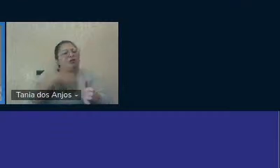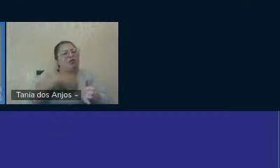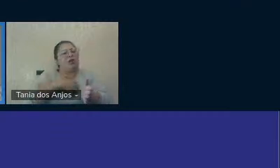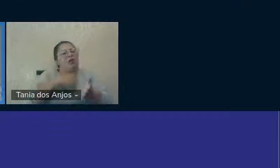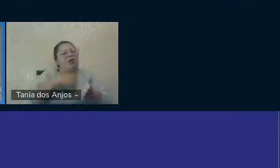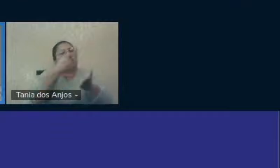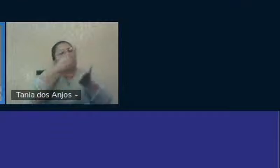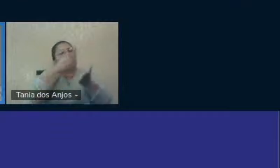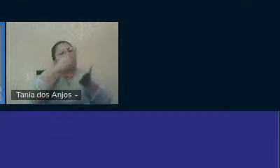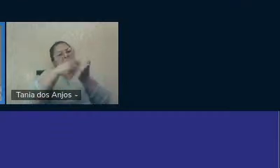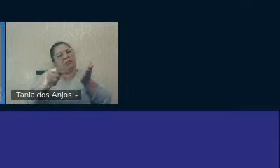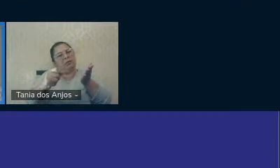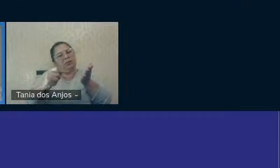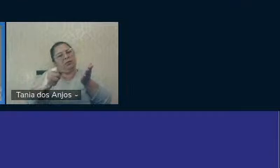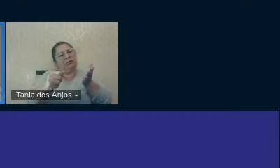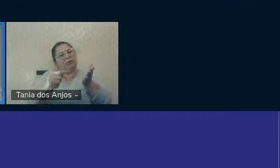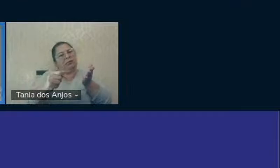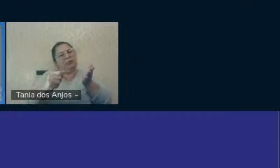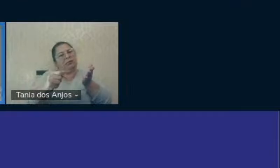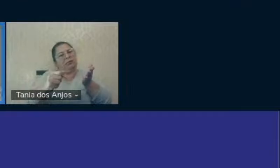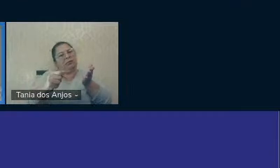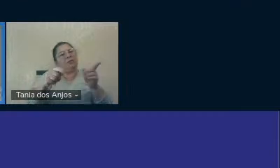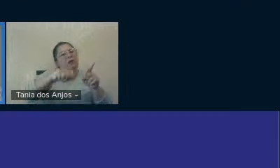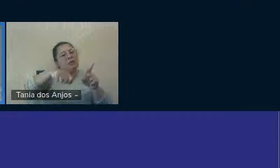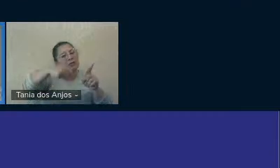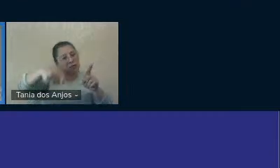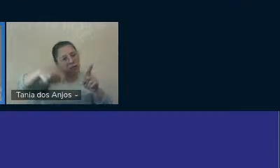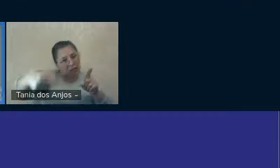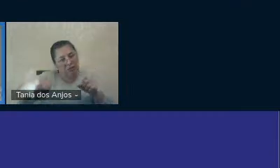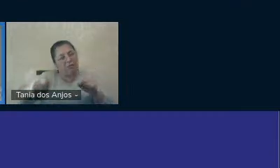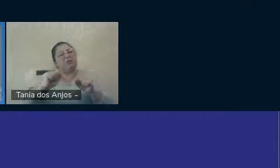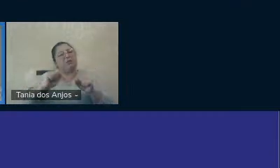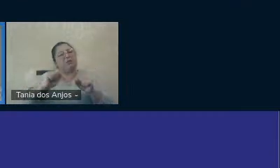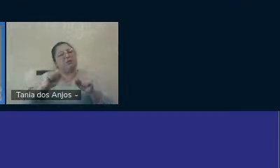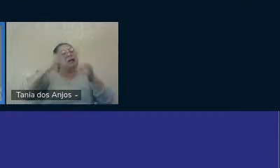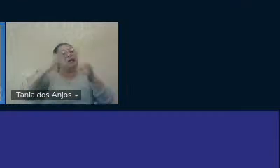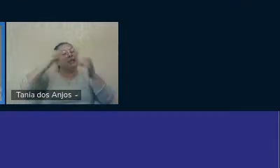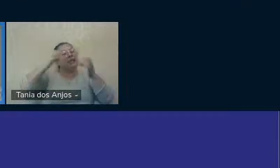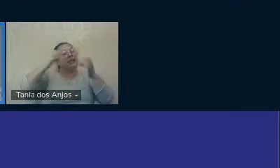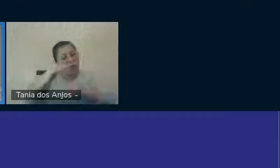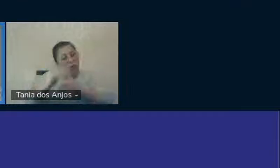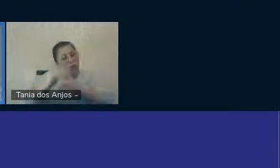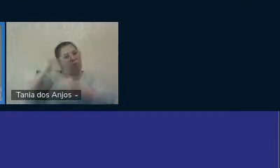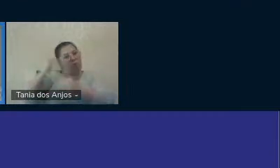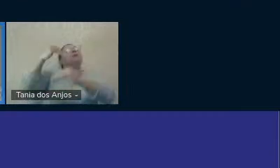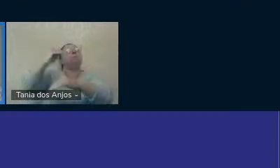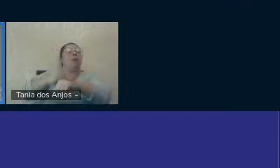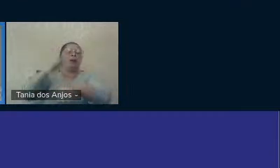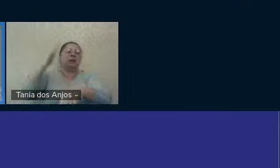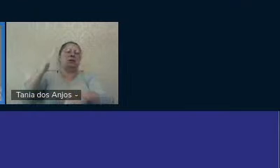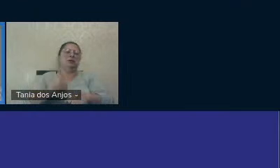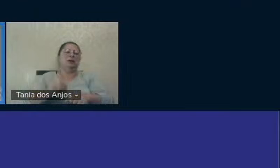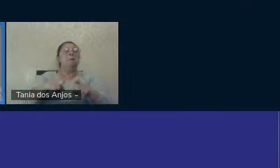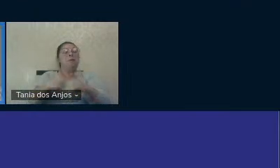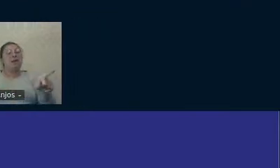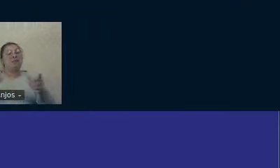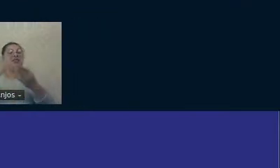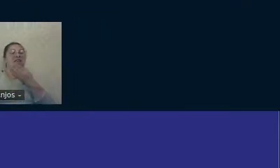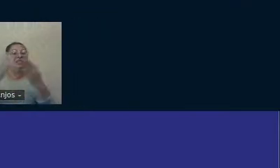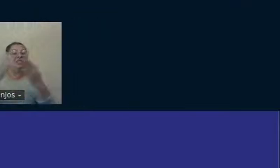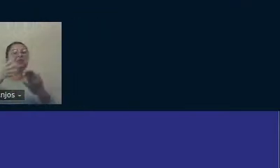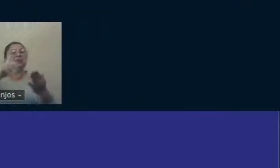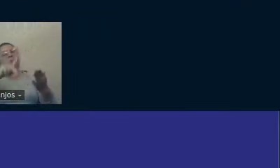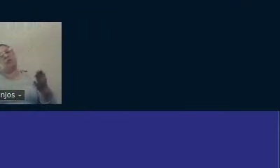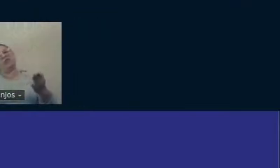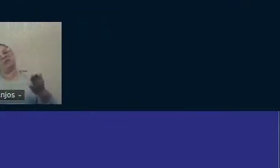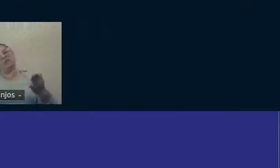forma escrita de sinais, ela com certeza ela evoluiria muito mais. Mas muitas vezes acontece que o professor não está